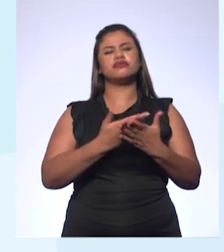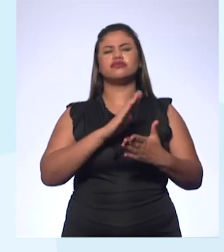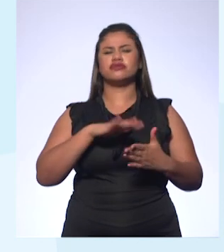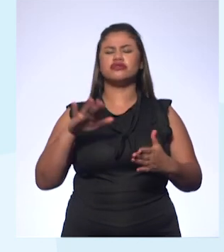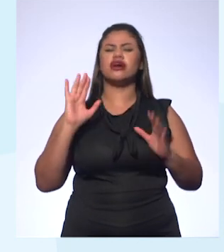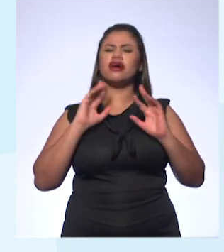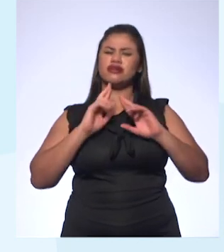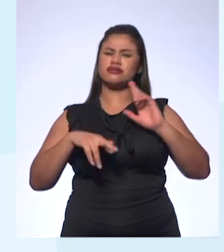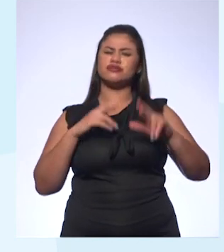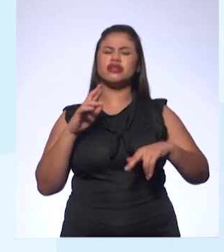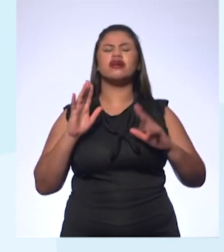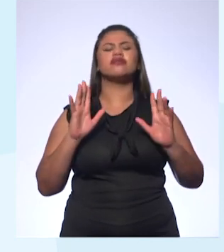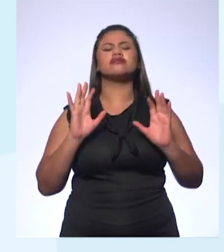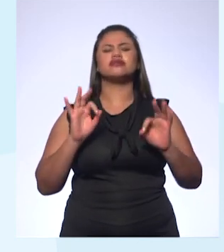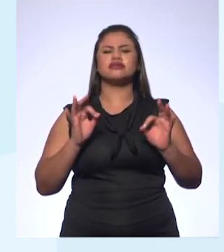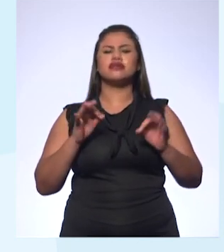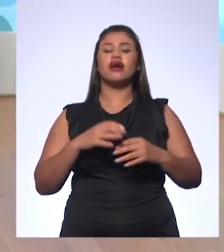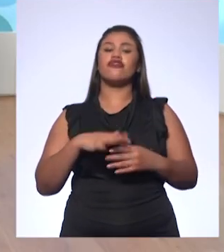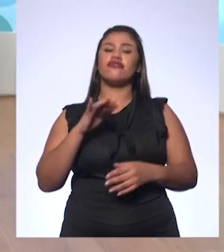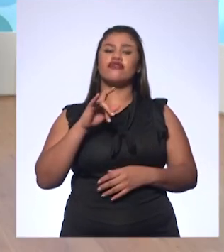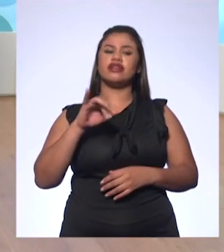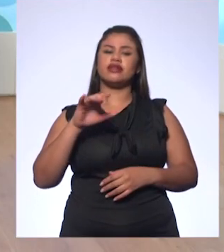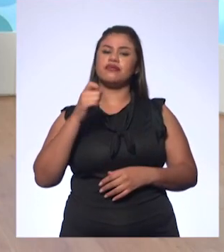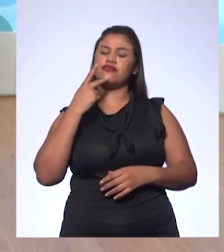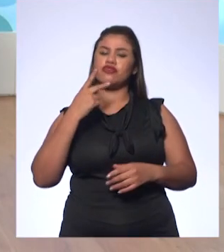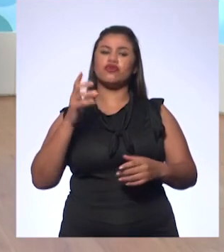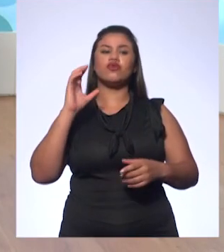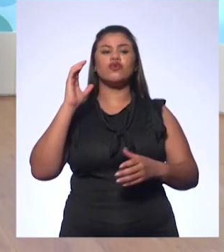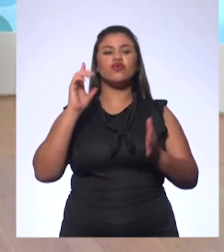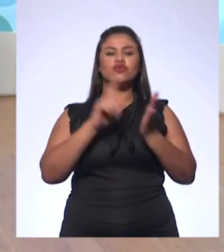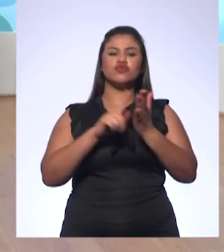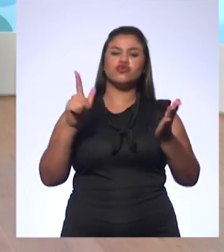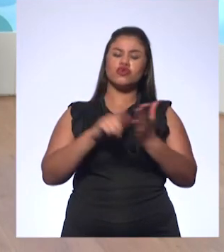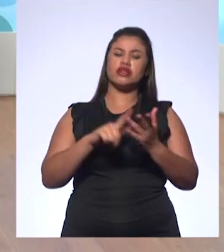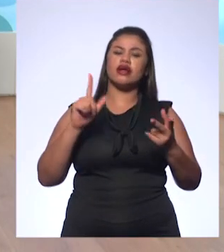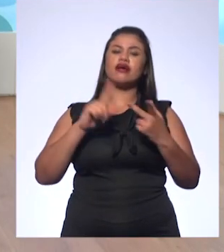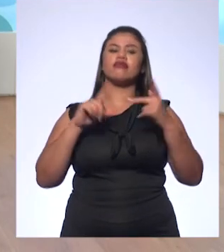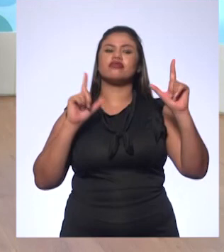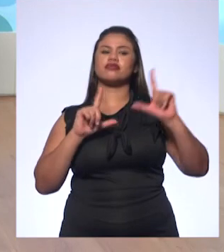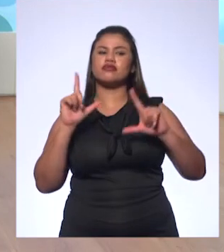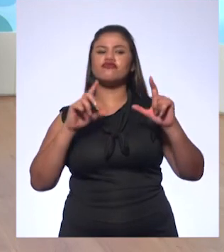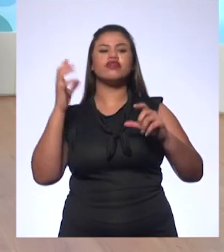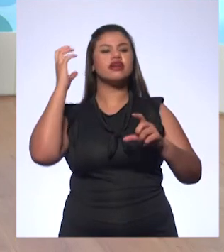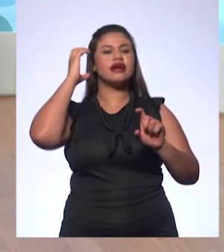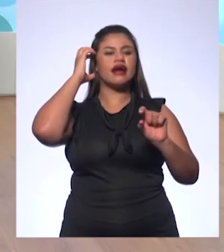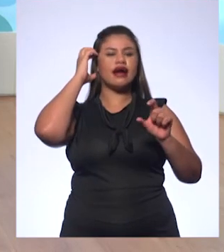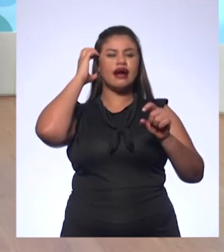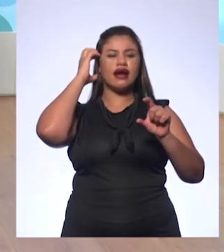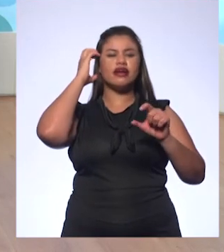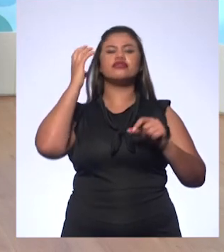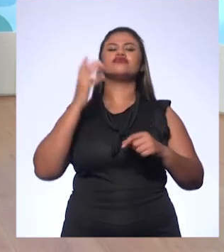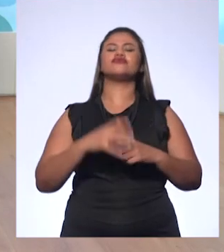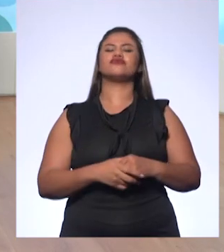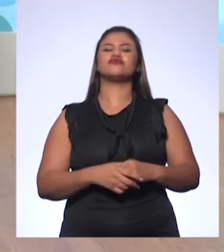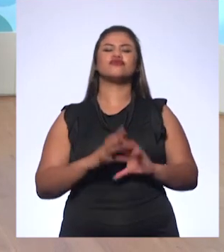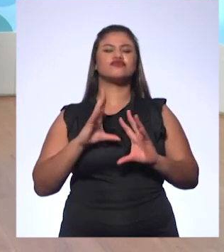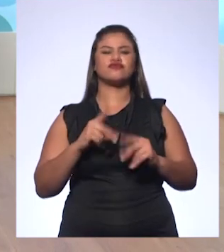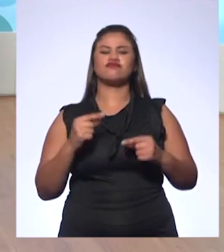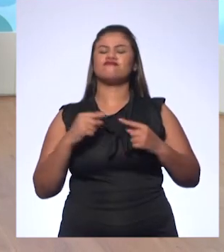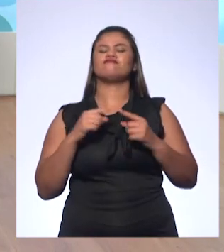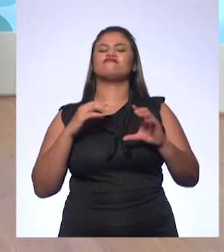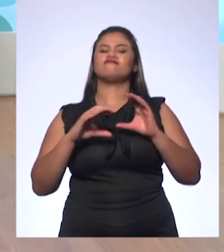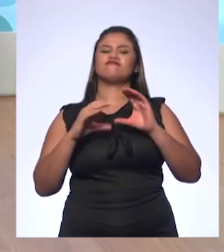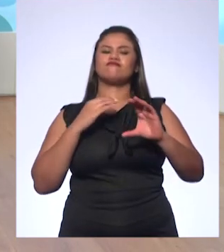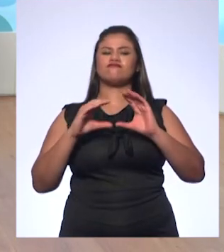né, professor Mauro? Sim, o aluno Felipe colocou, né, jornal, colocou a televisão, rádio, né, são os meios de